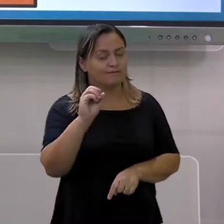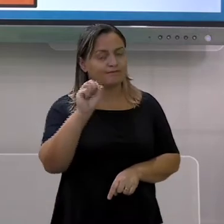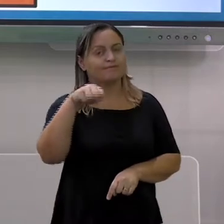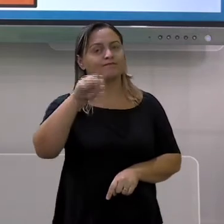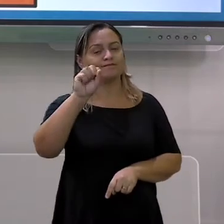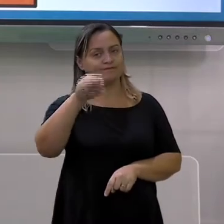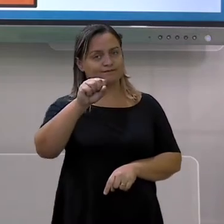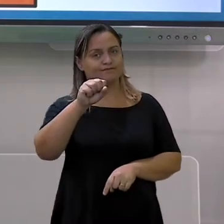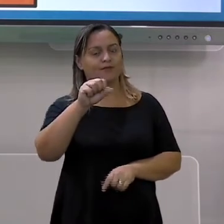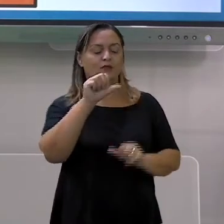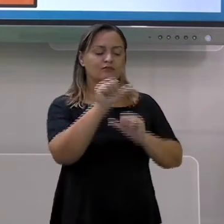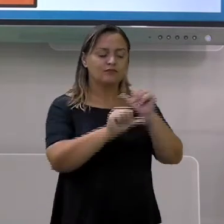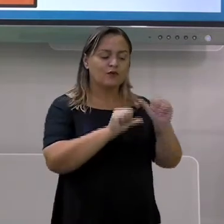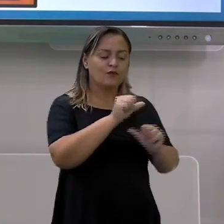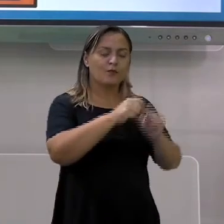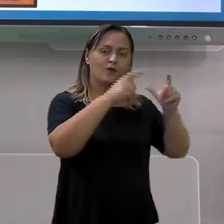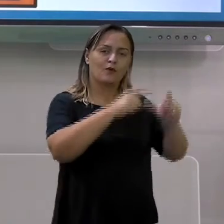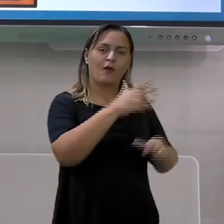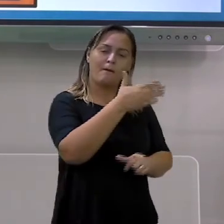construção desordenada.